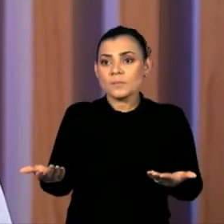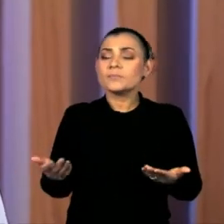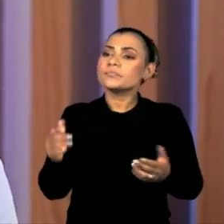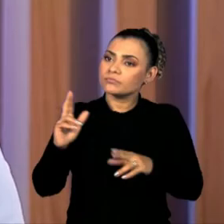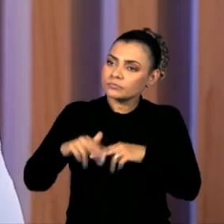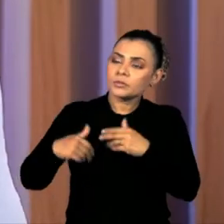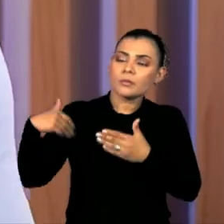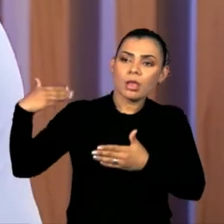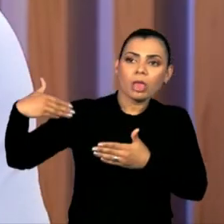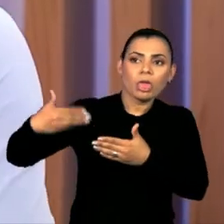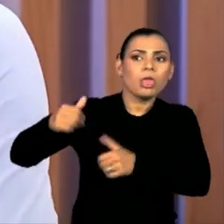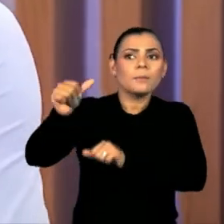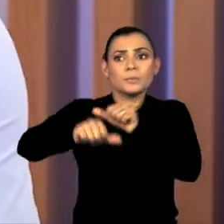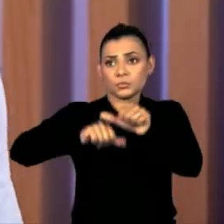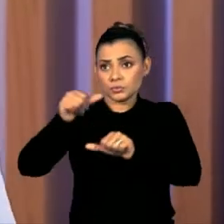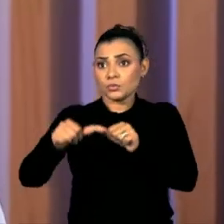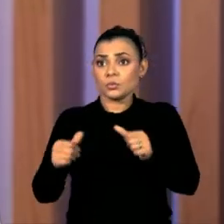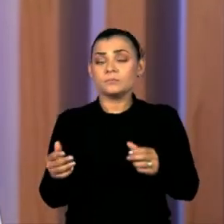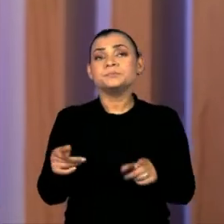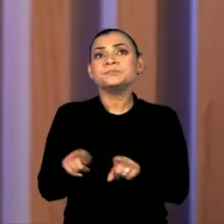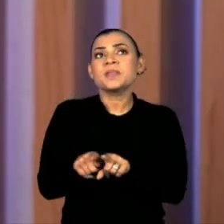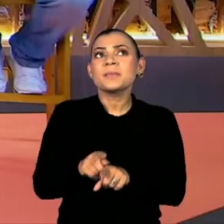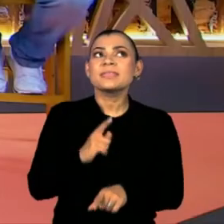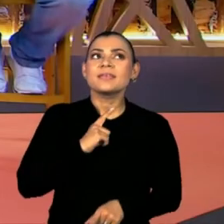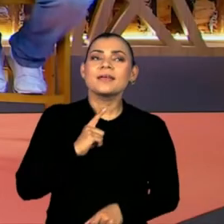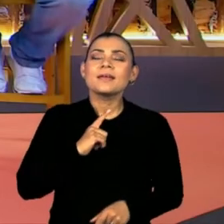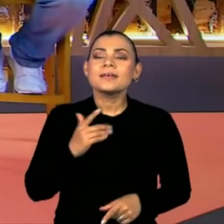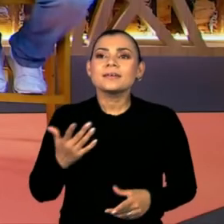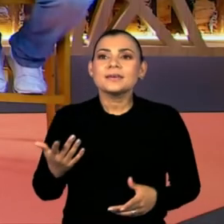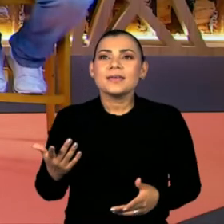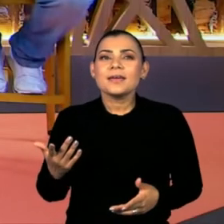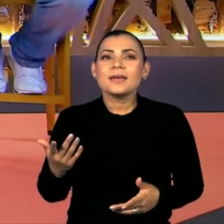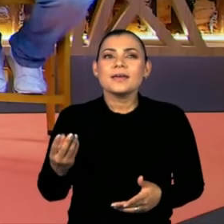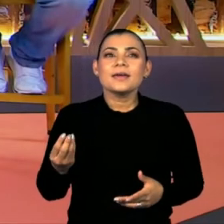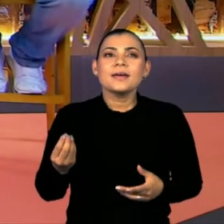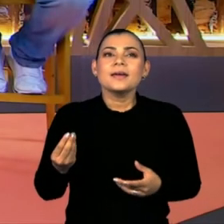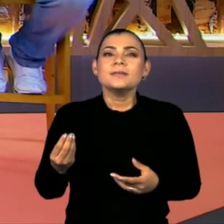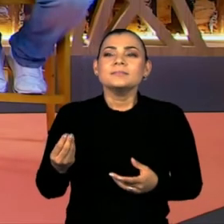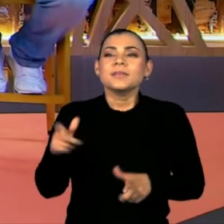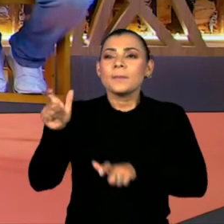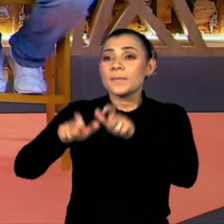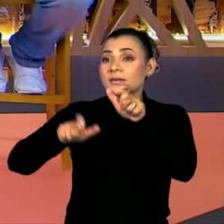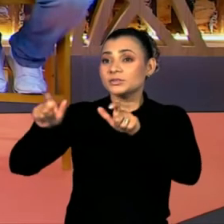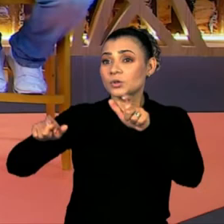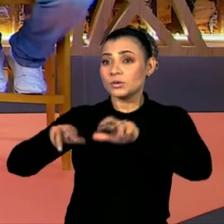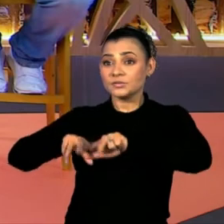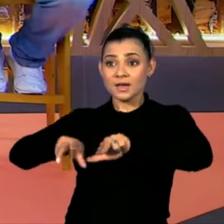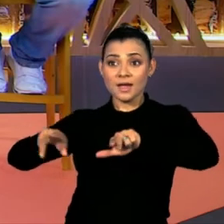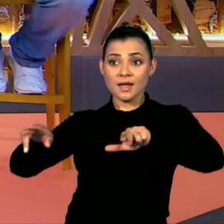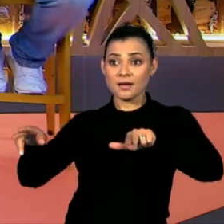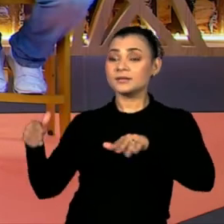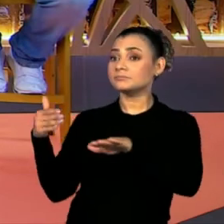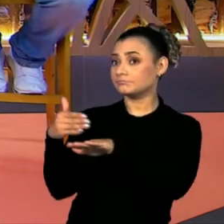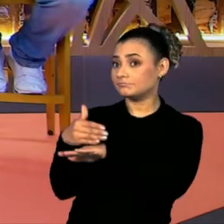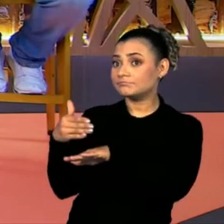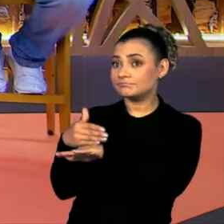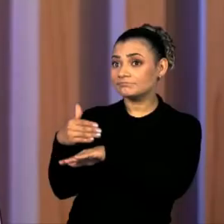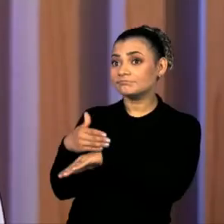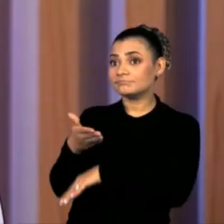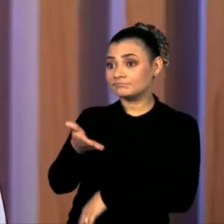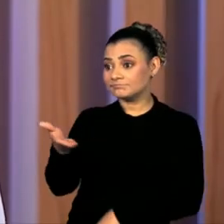muda é muita muitas pessoas que estão no meio